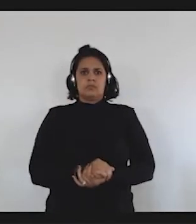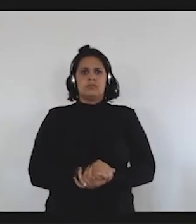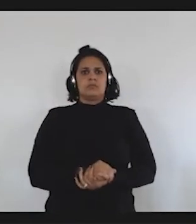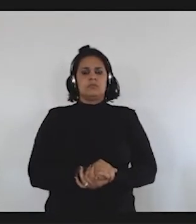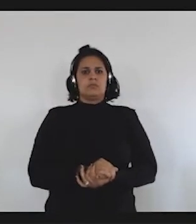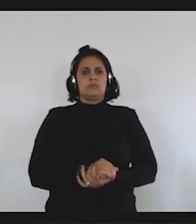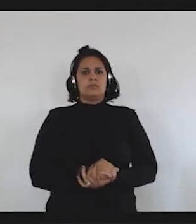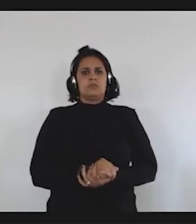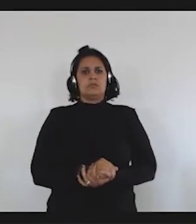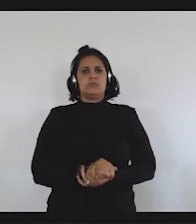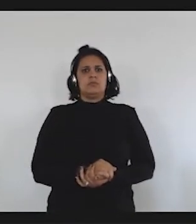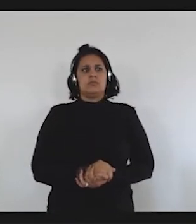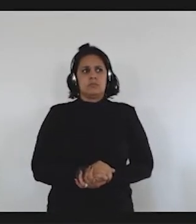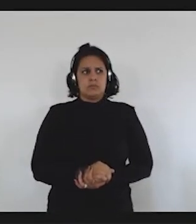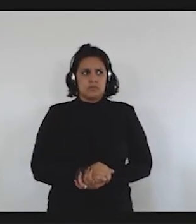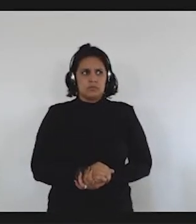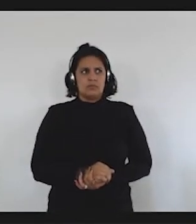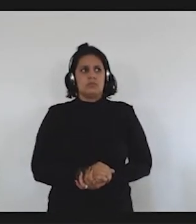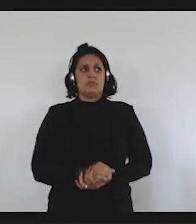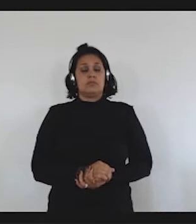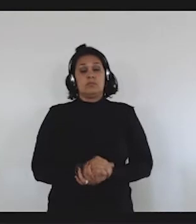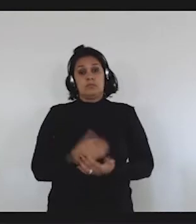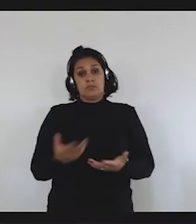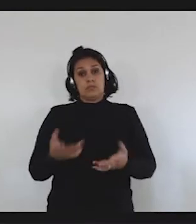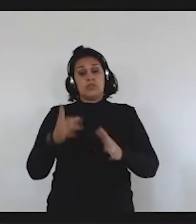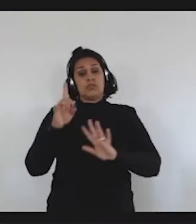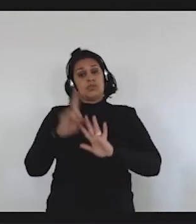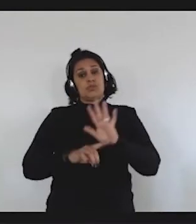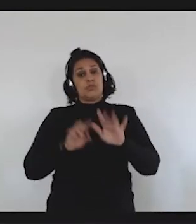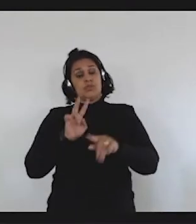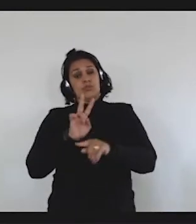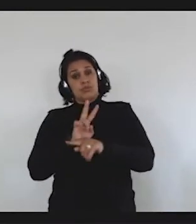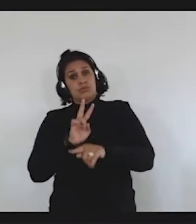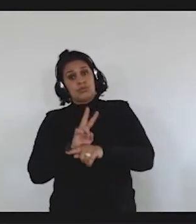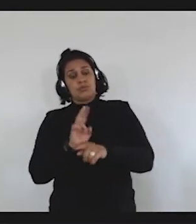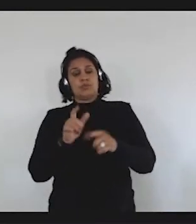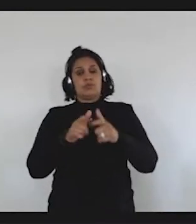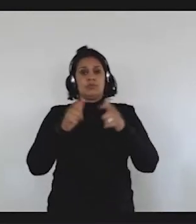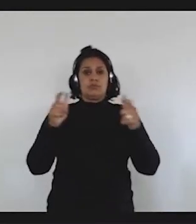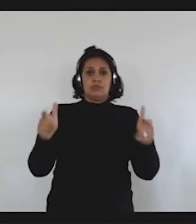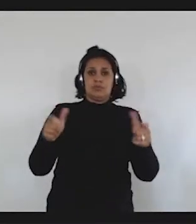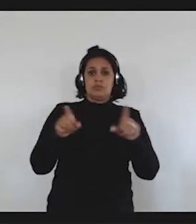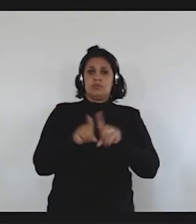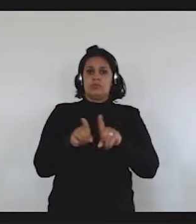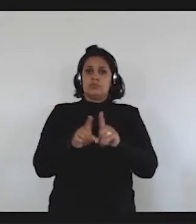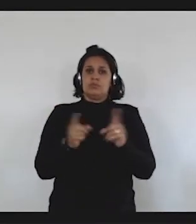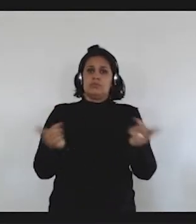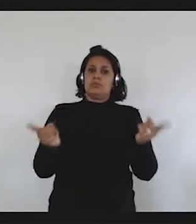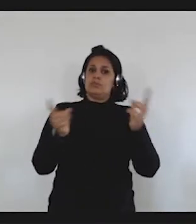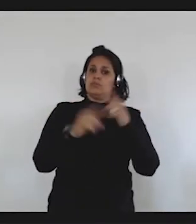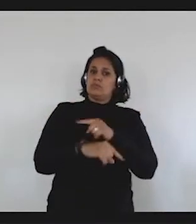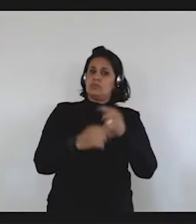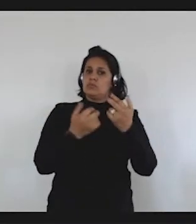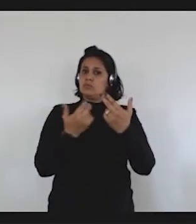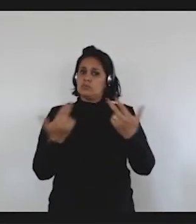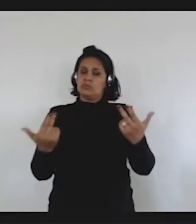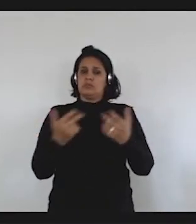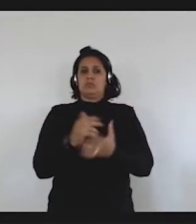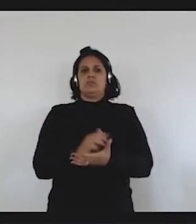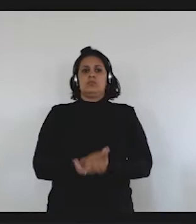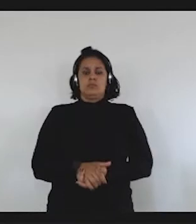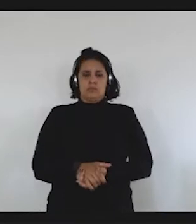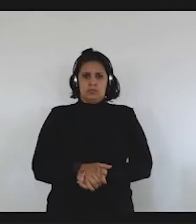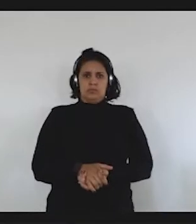constitucionais republicanos, tais quais o direito de defesa, a ampla defesa, o contraditório e tantos outros